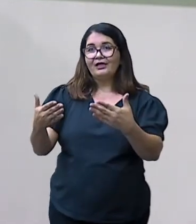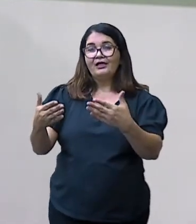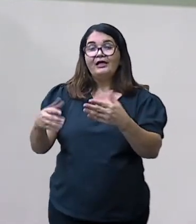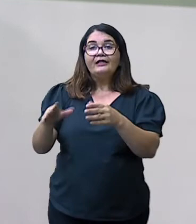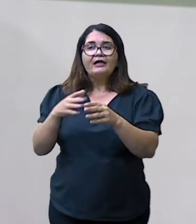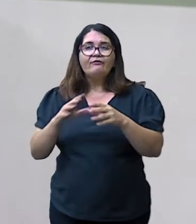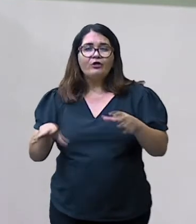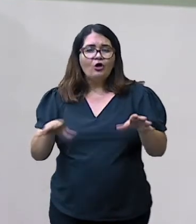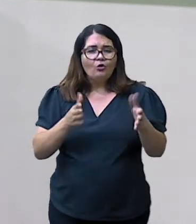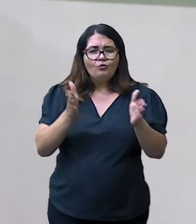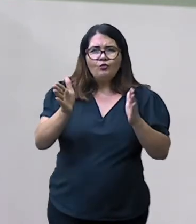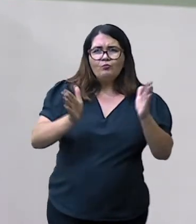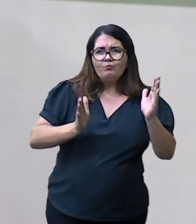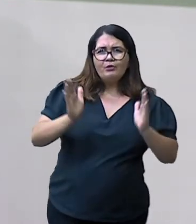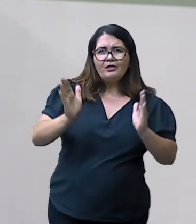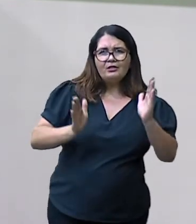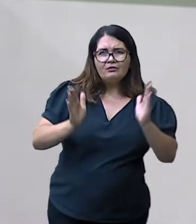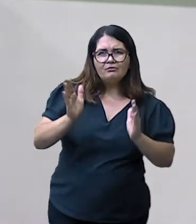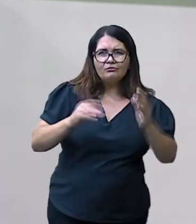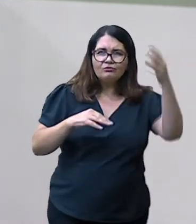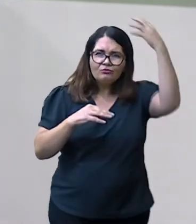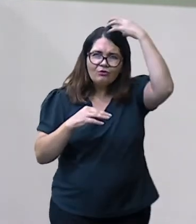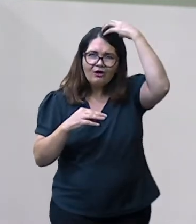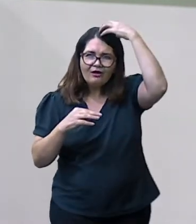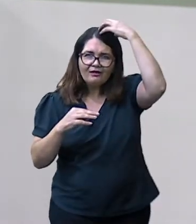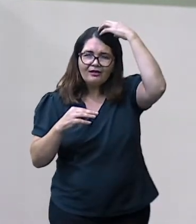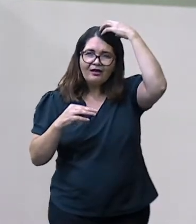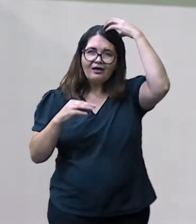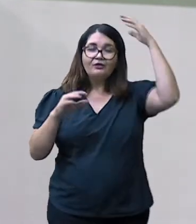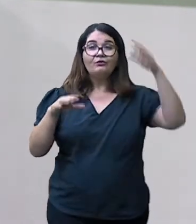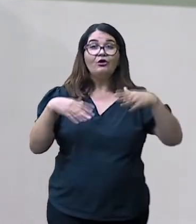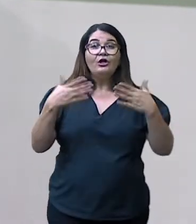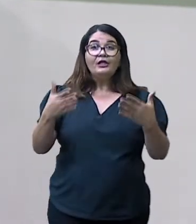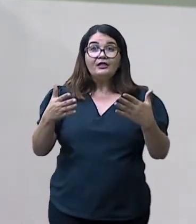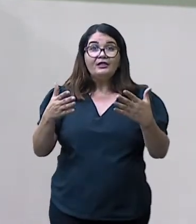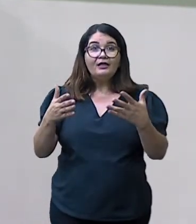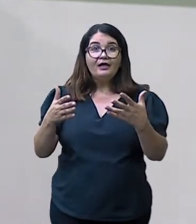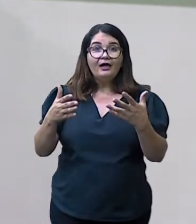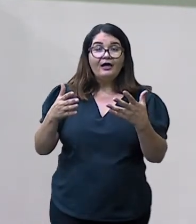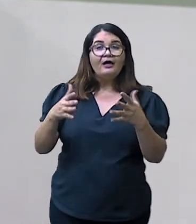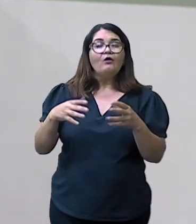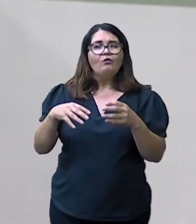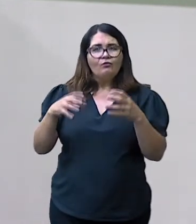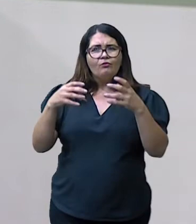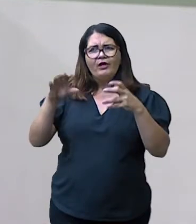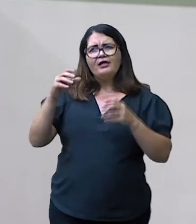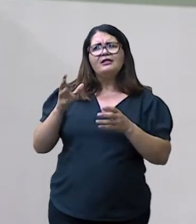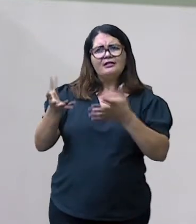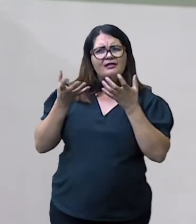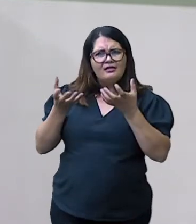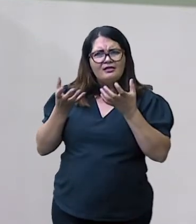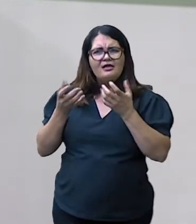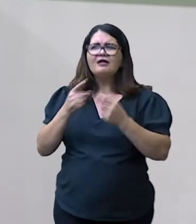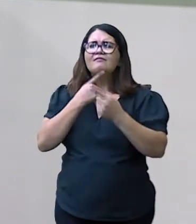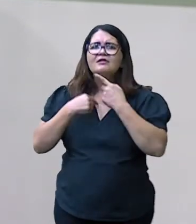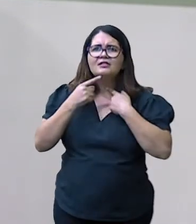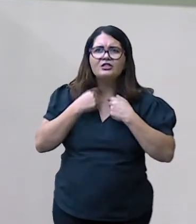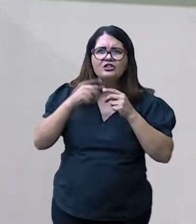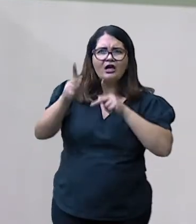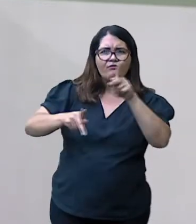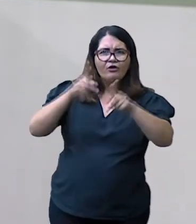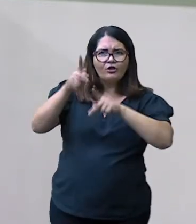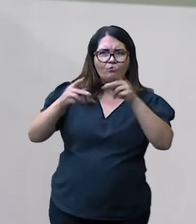Uhum. Quem não quis teve que ir embora. Entre Espanha e Portugal, Neymar não tem. Foram 140 mil